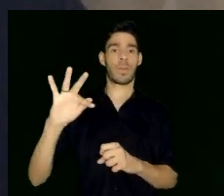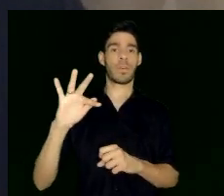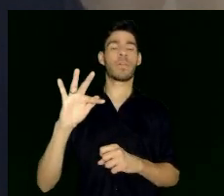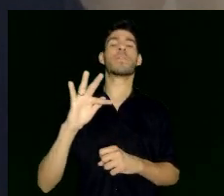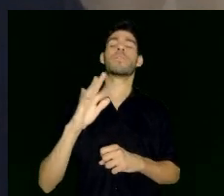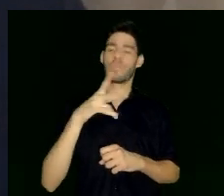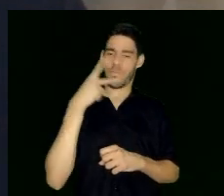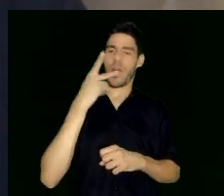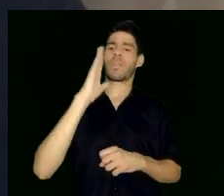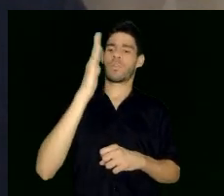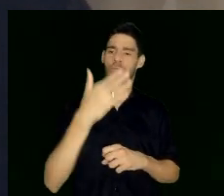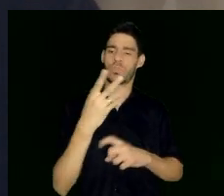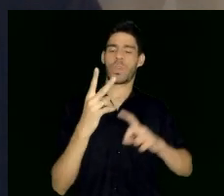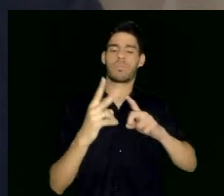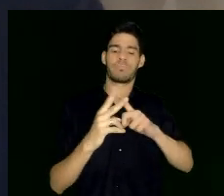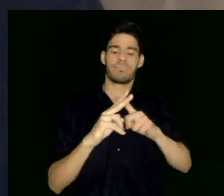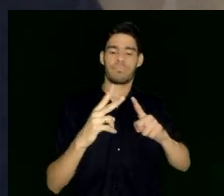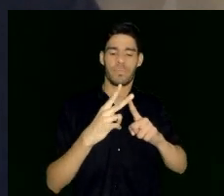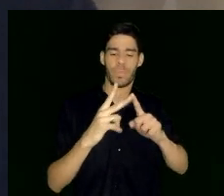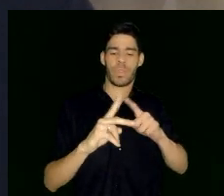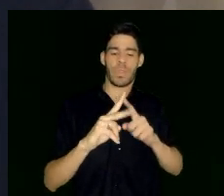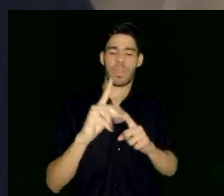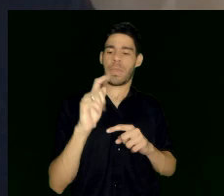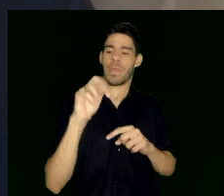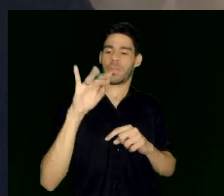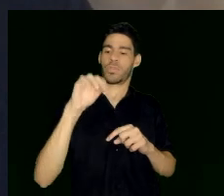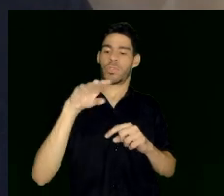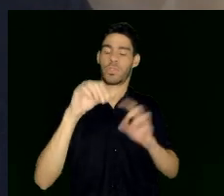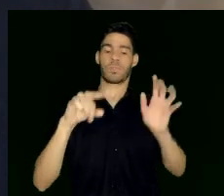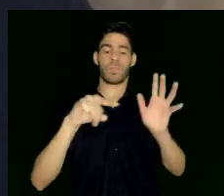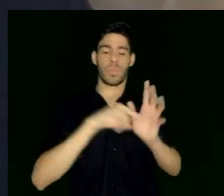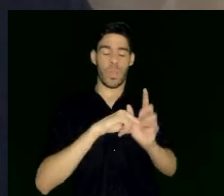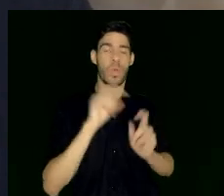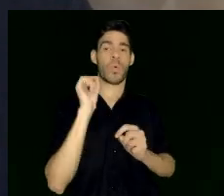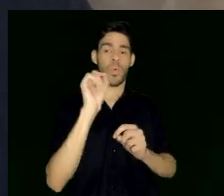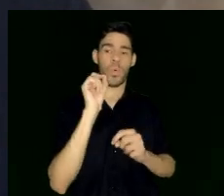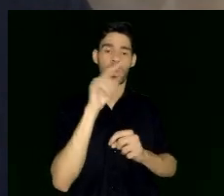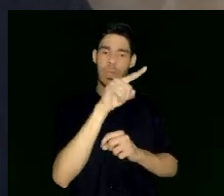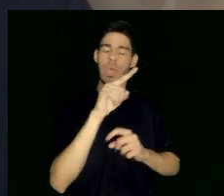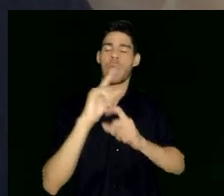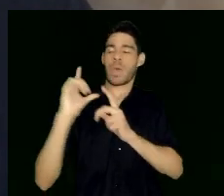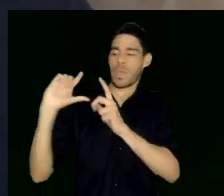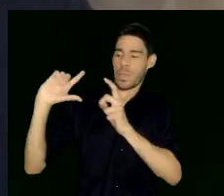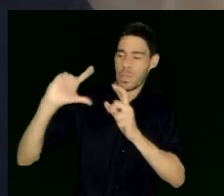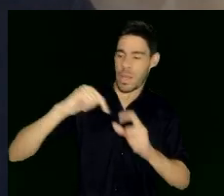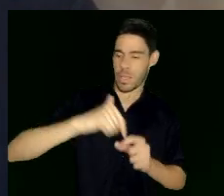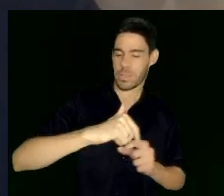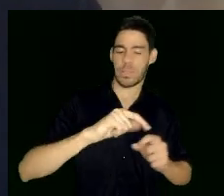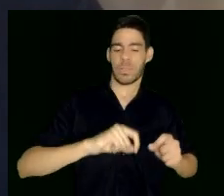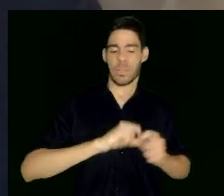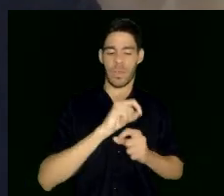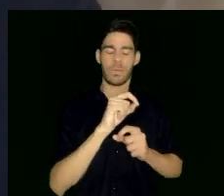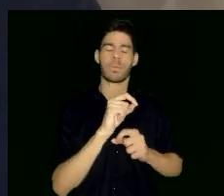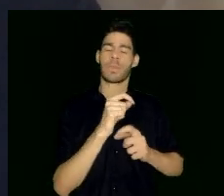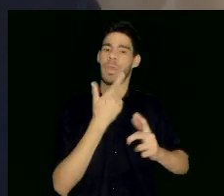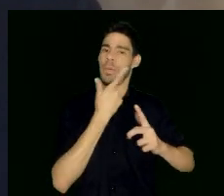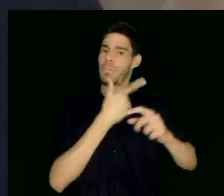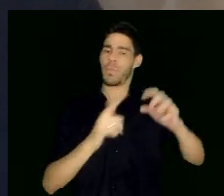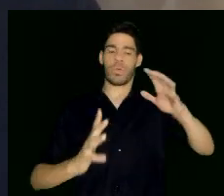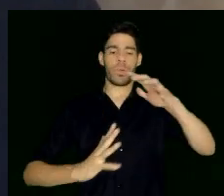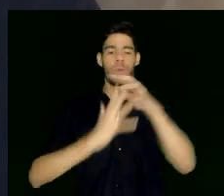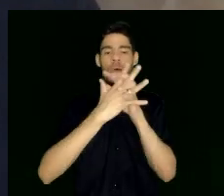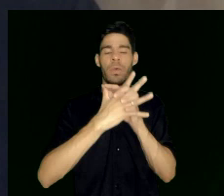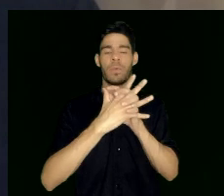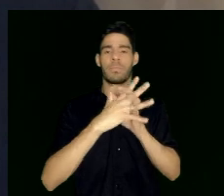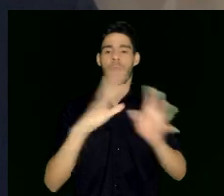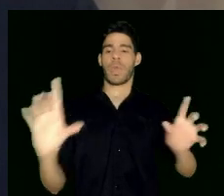Federal, já falando em duas vertentes, no garantismo negativo, que seria esta versão tradicional de vedação